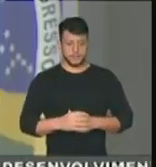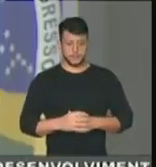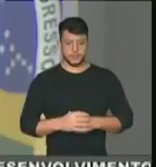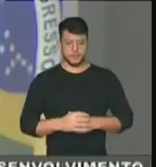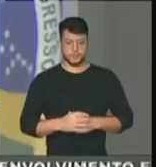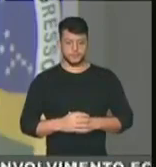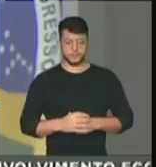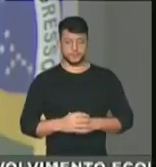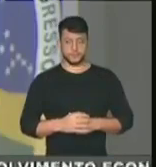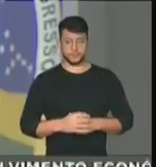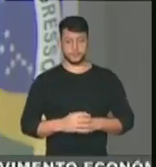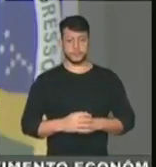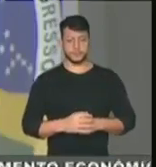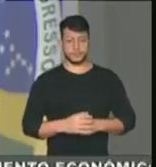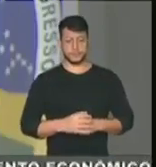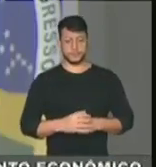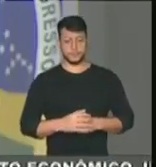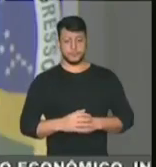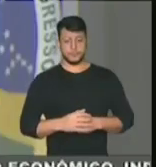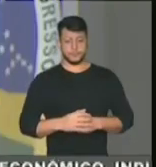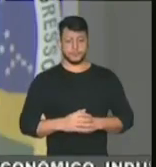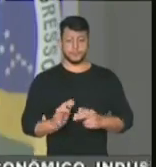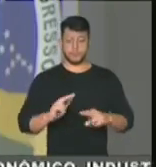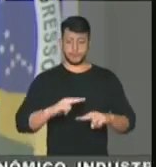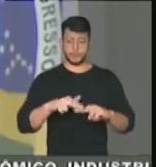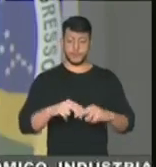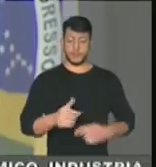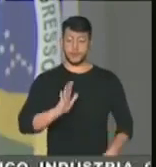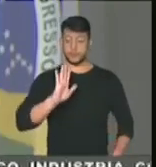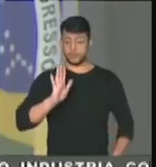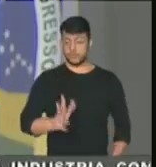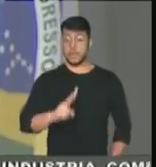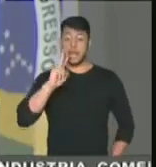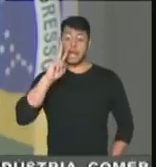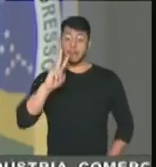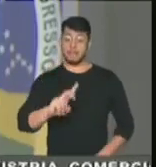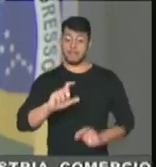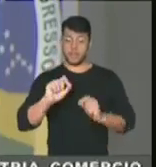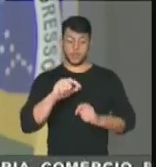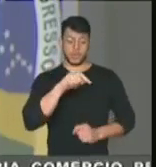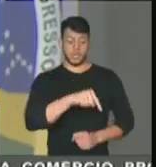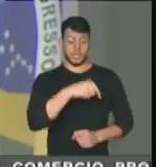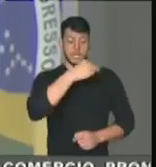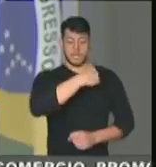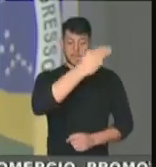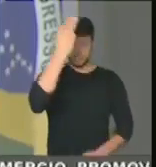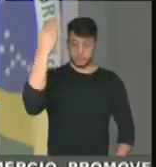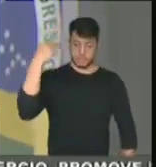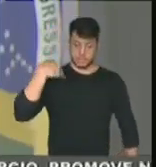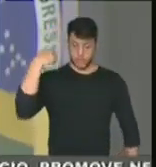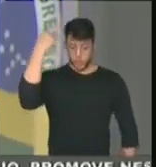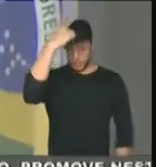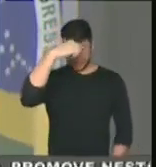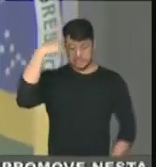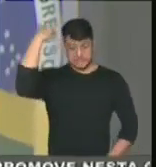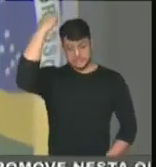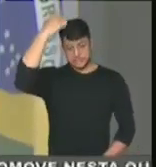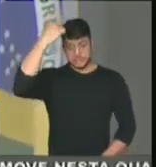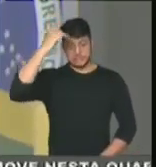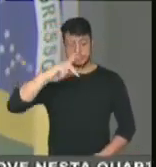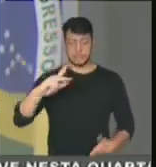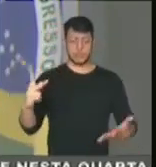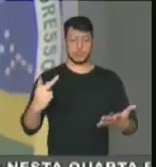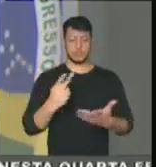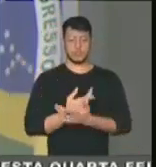porque eu já vi esta santa esta imagem sendo